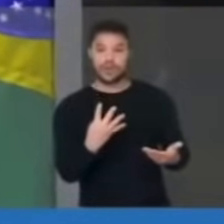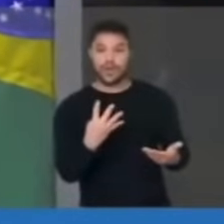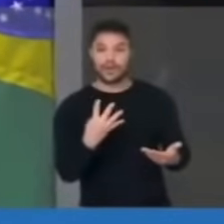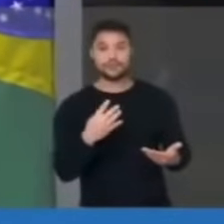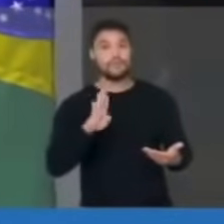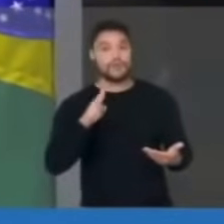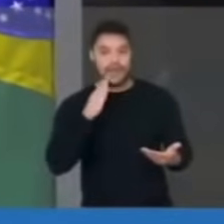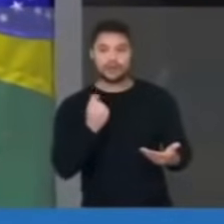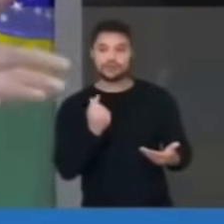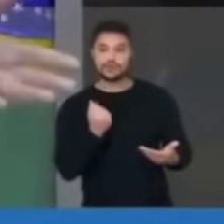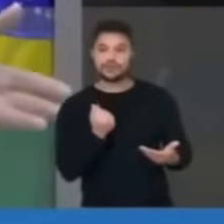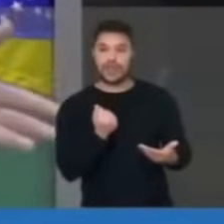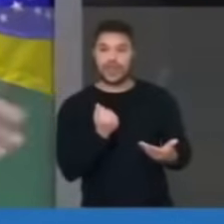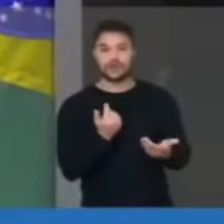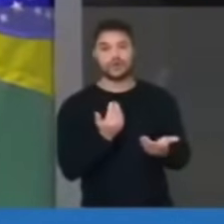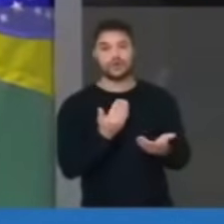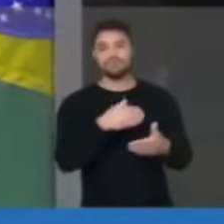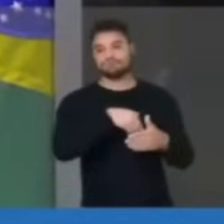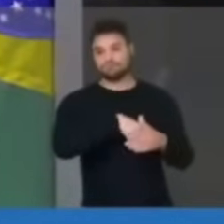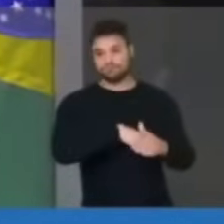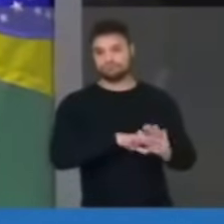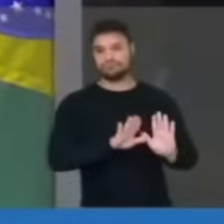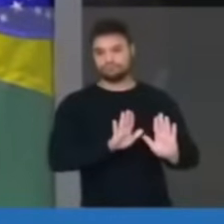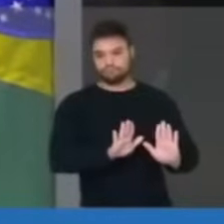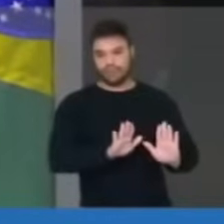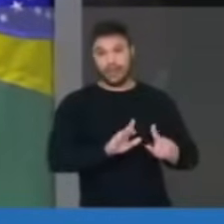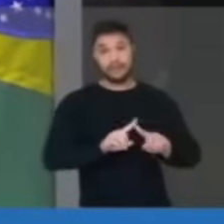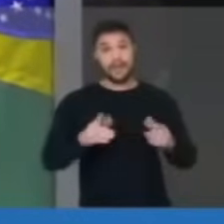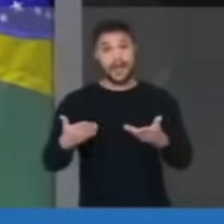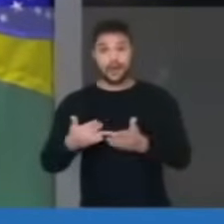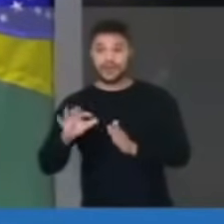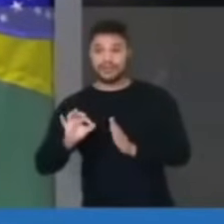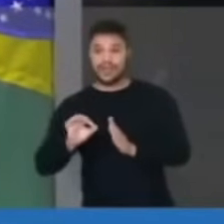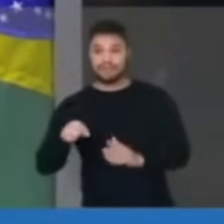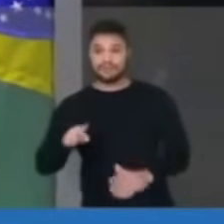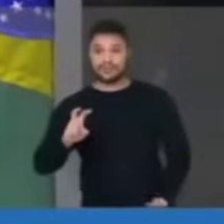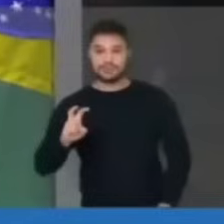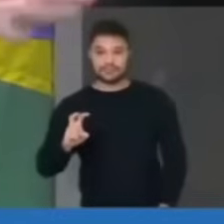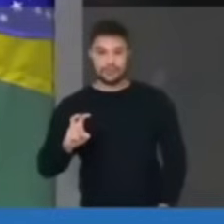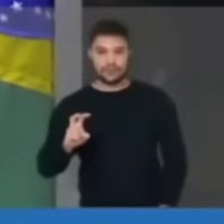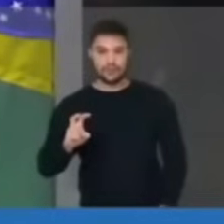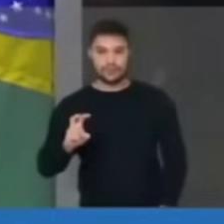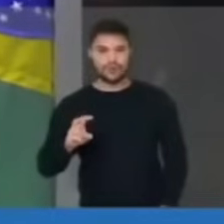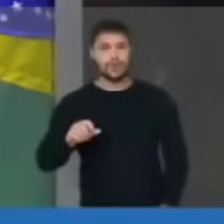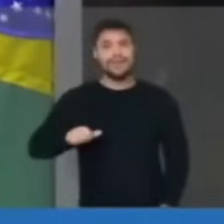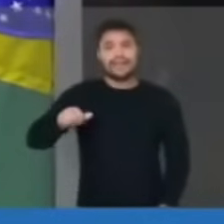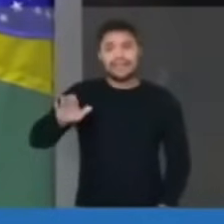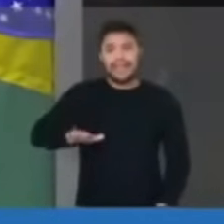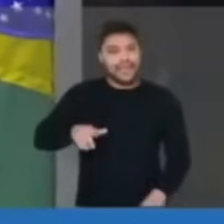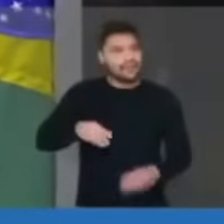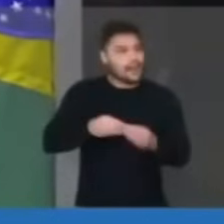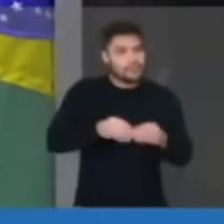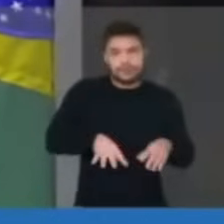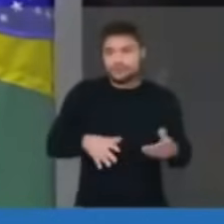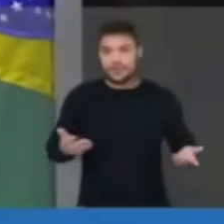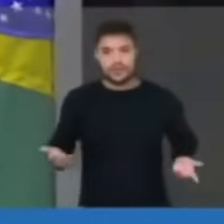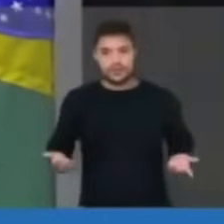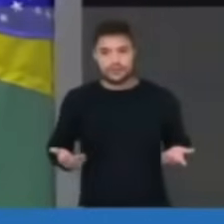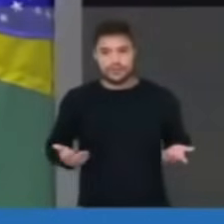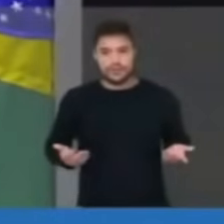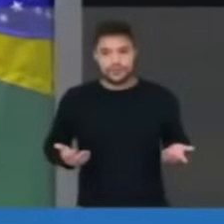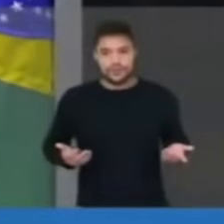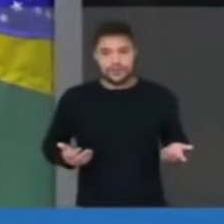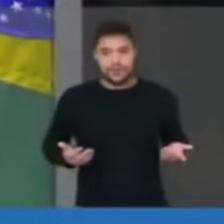superávit. Ora, agora a taxa é 10,5. Quem que é o sabotador?